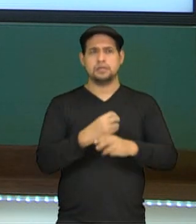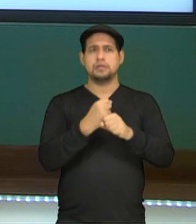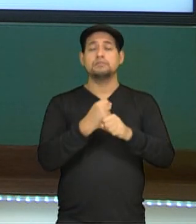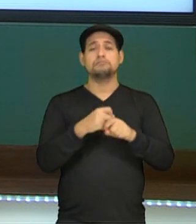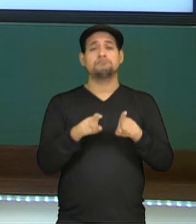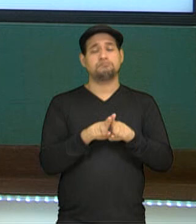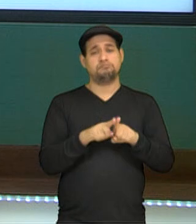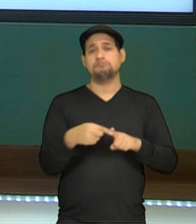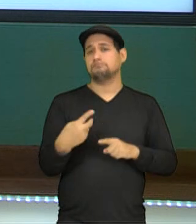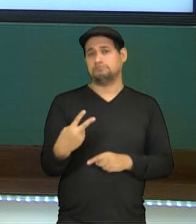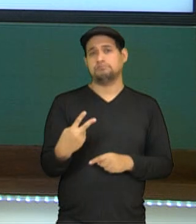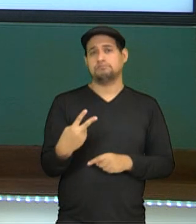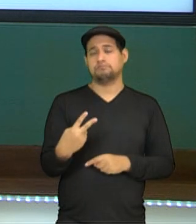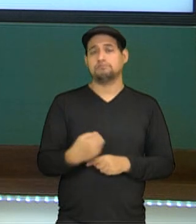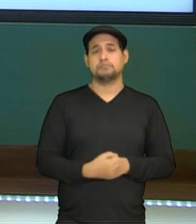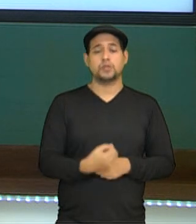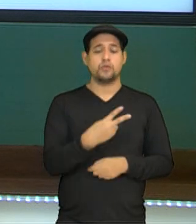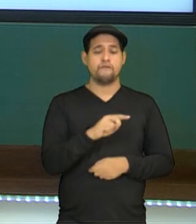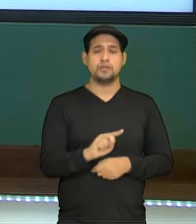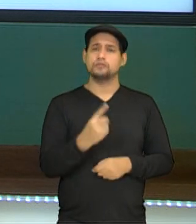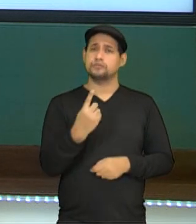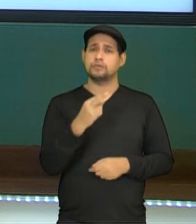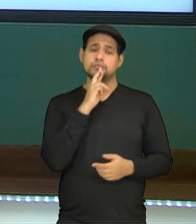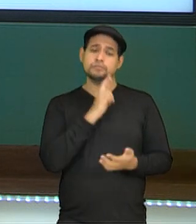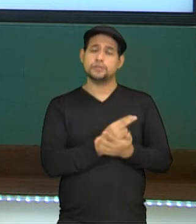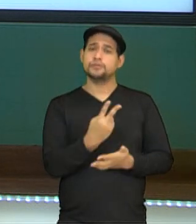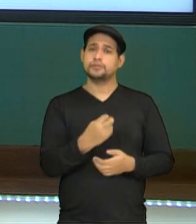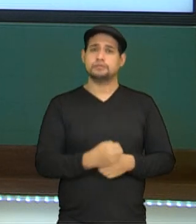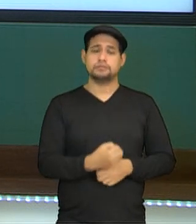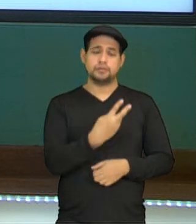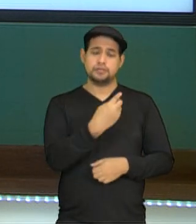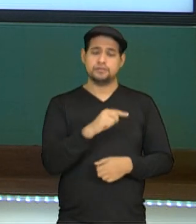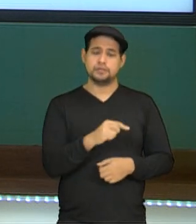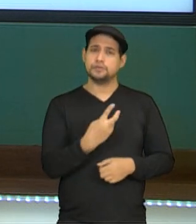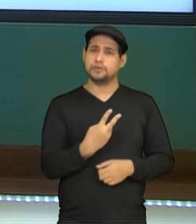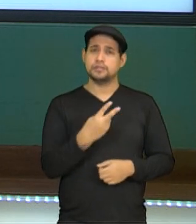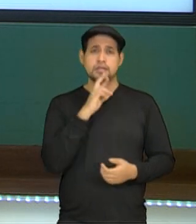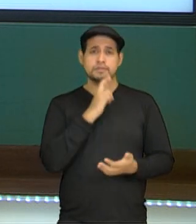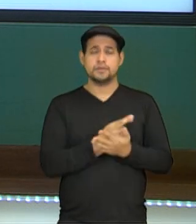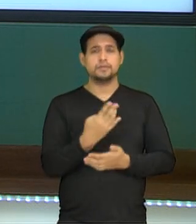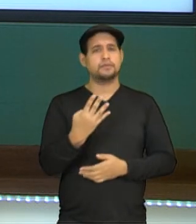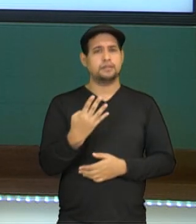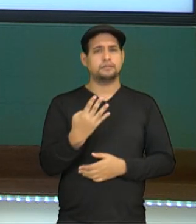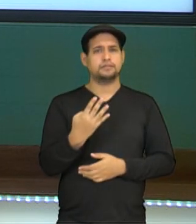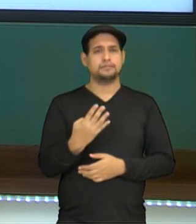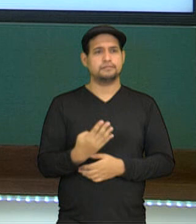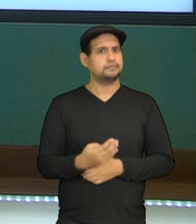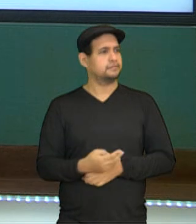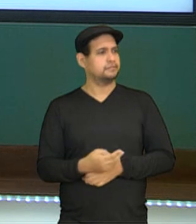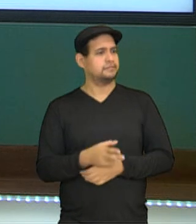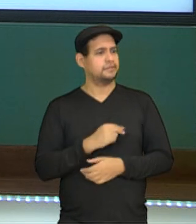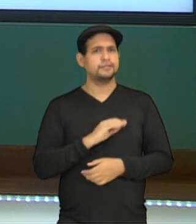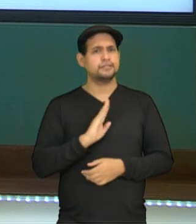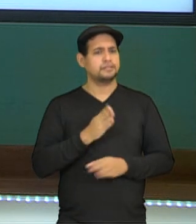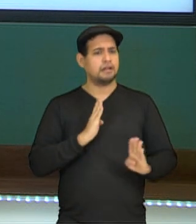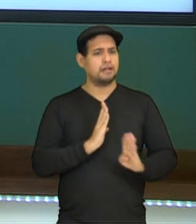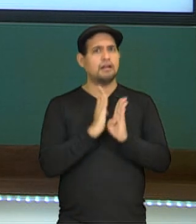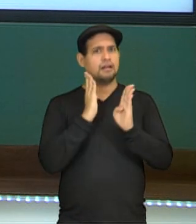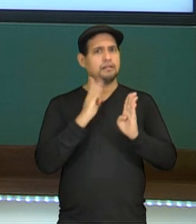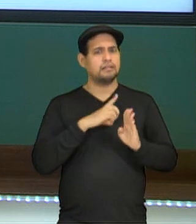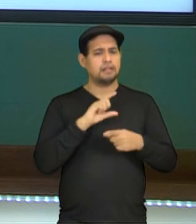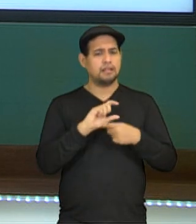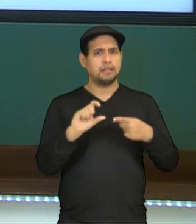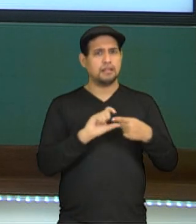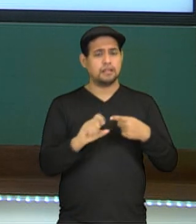lá por 2. Né? 2 vezes 1, 2. E 2 vezes 2, 4. Opa! Já encontramos uma